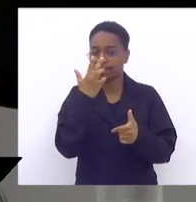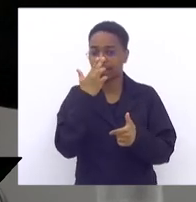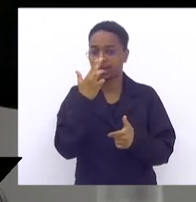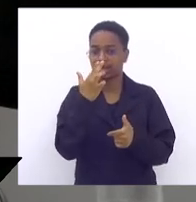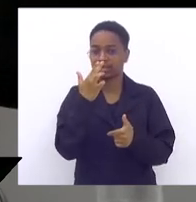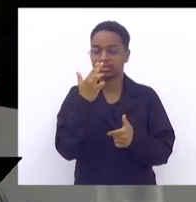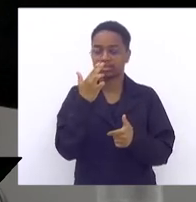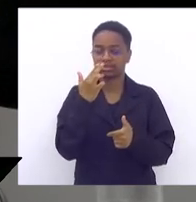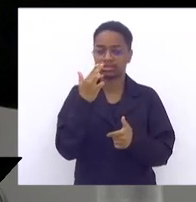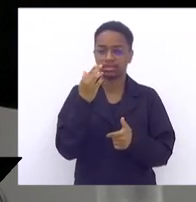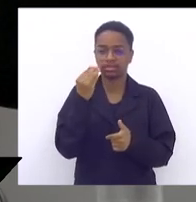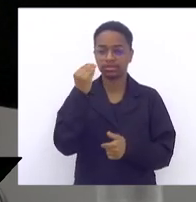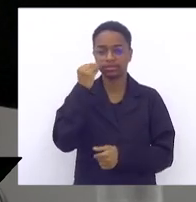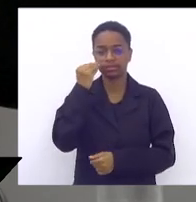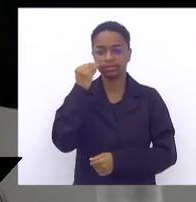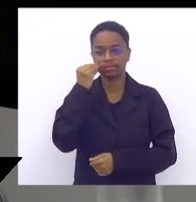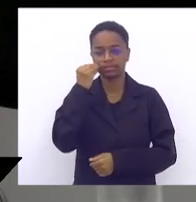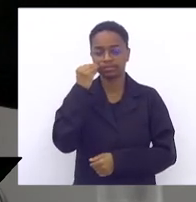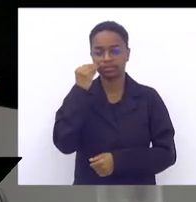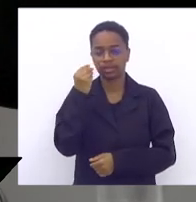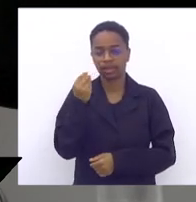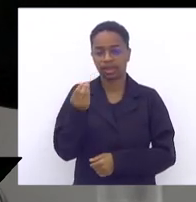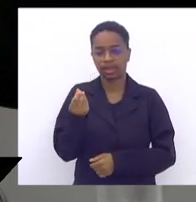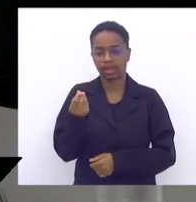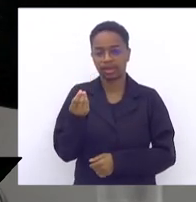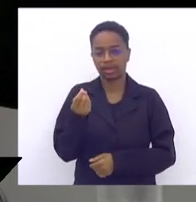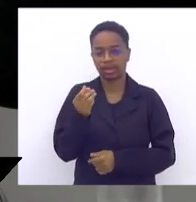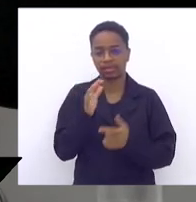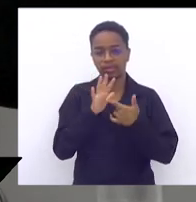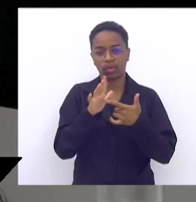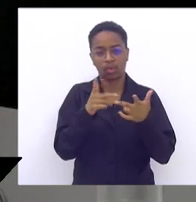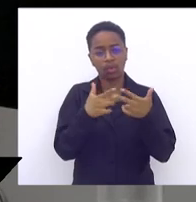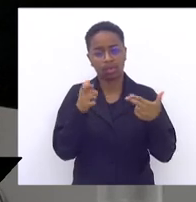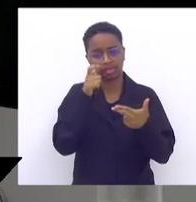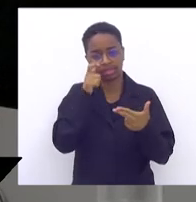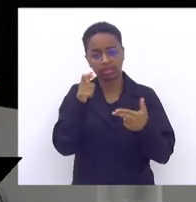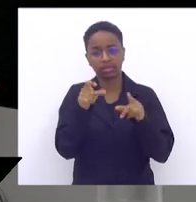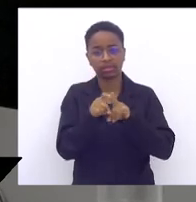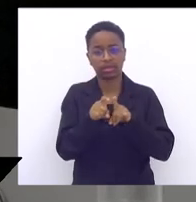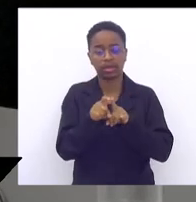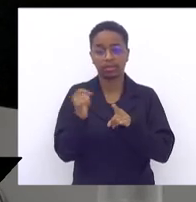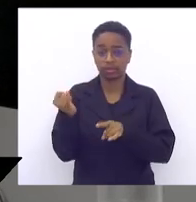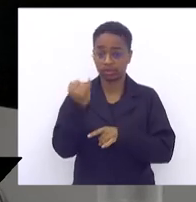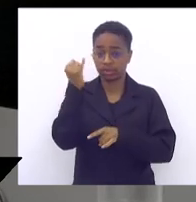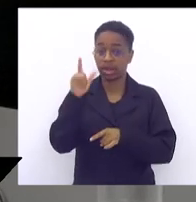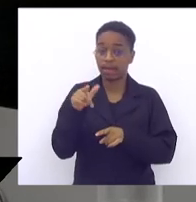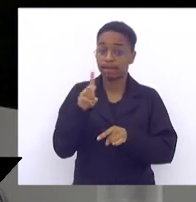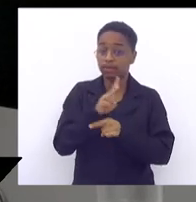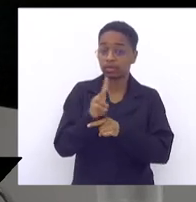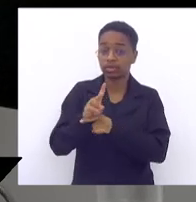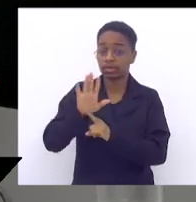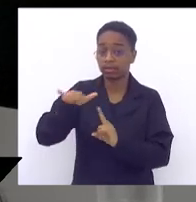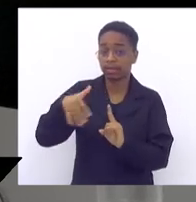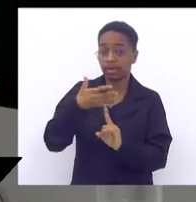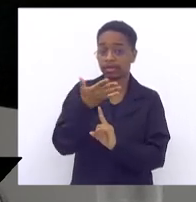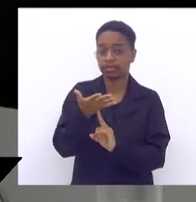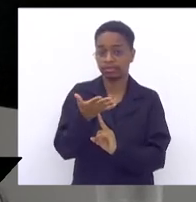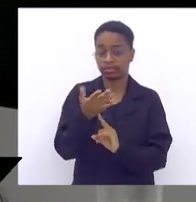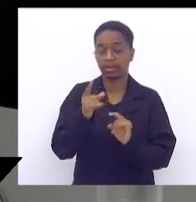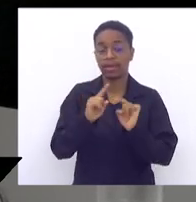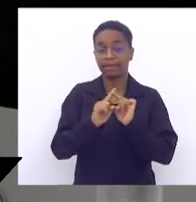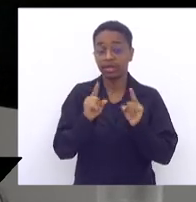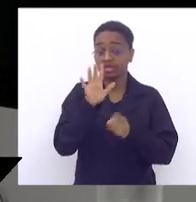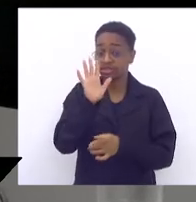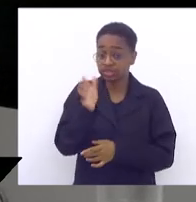a lume uma coisa muito, muito interessante e importante, que é a proteção ambiental, que já